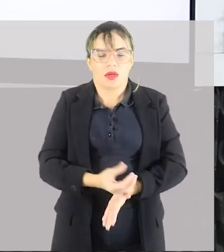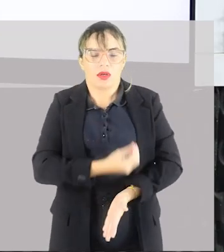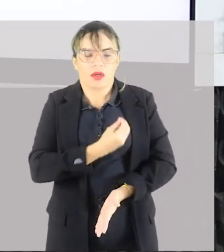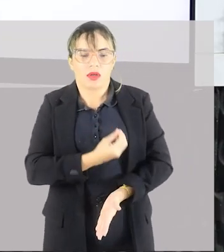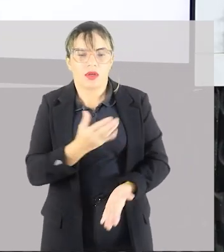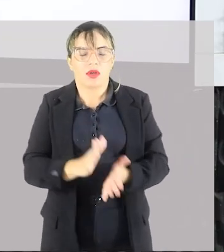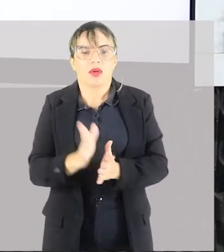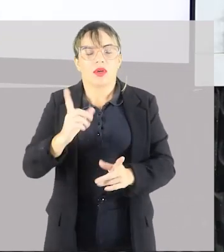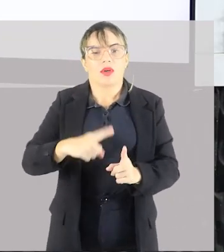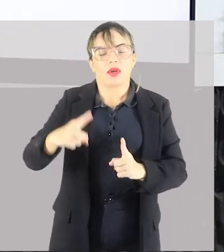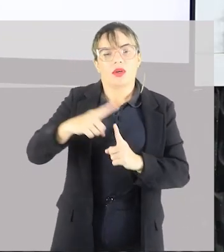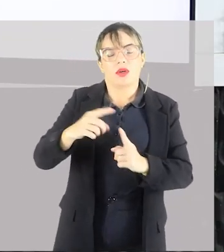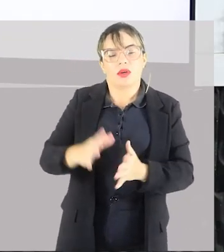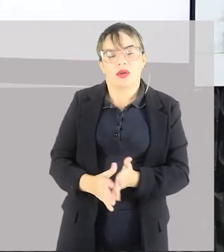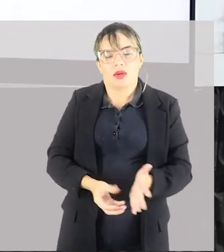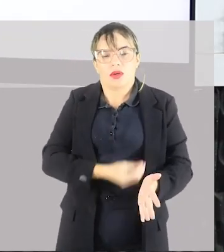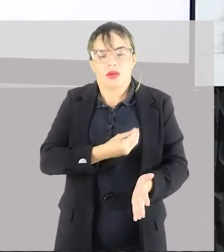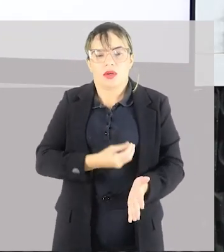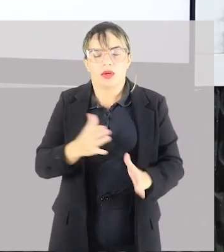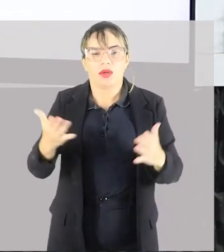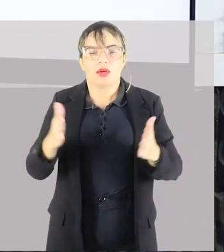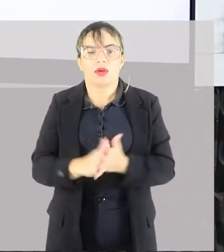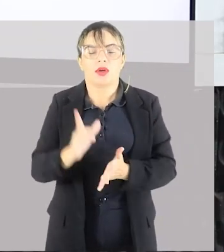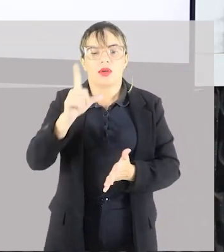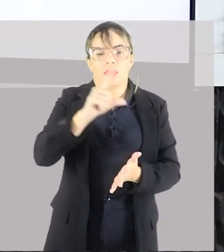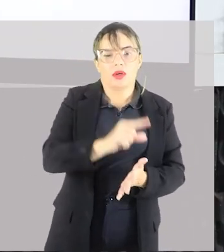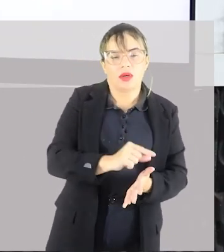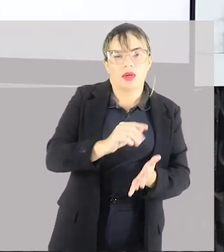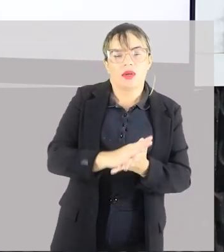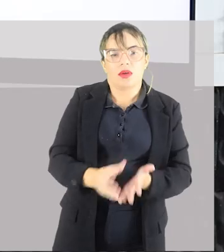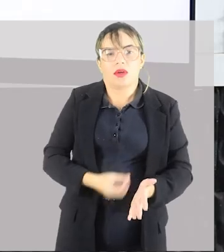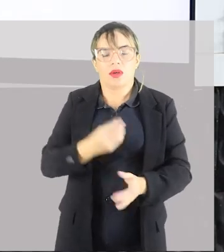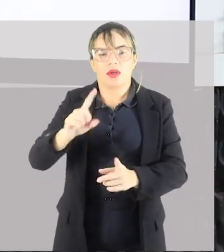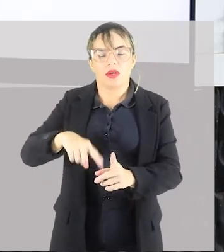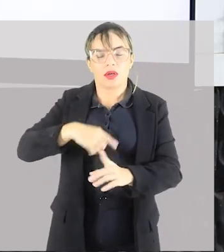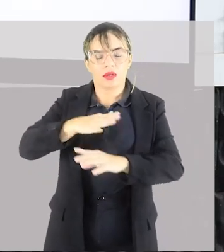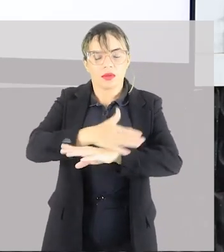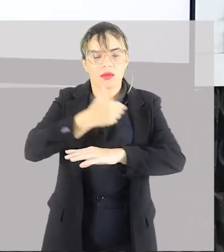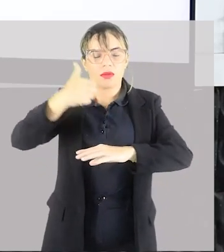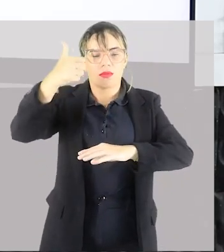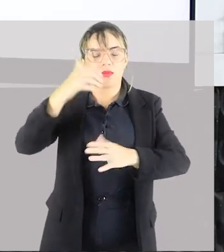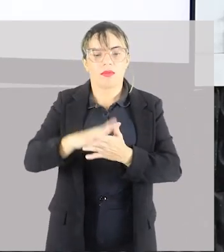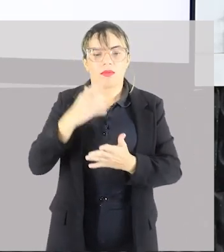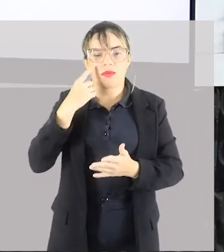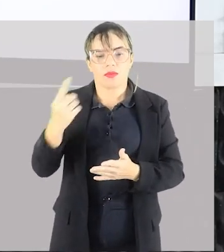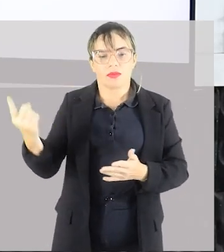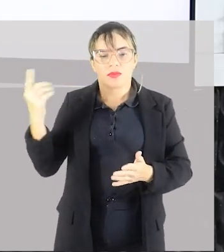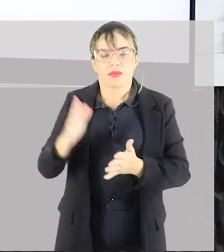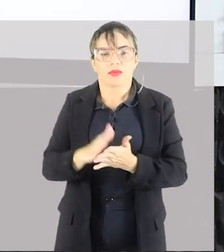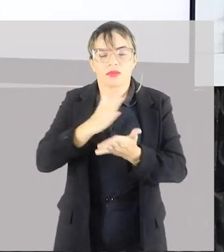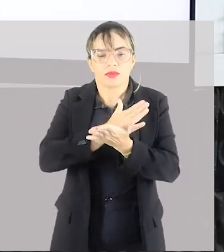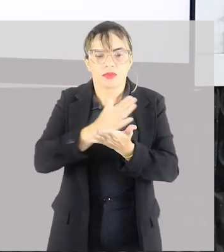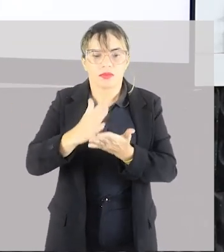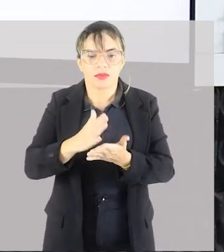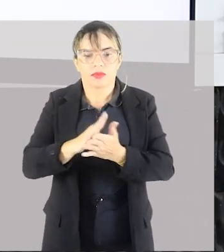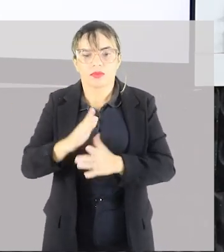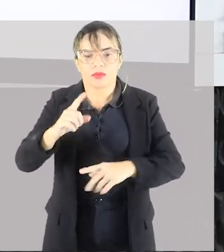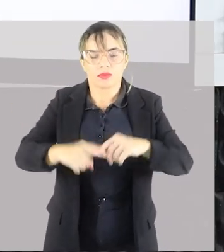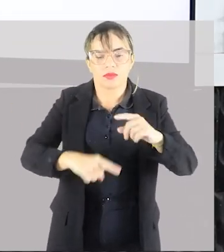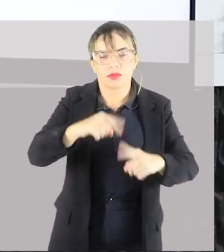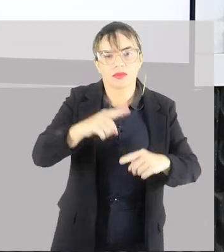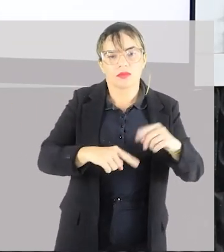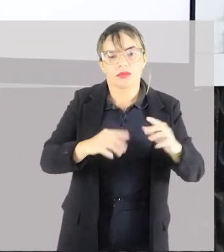um estilo de vida, onde você vive com menos para viver mais e melhor. Então o minimalismo ele começa com recursos e